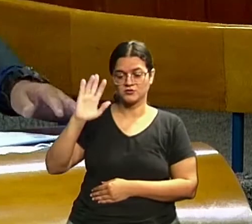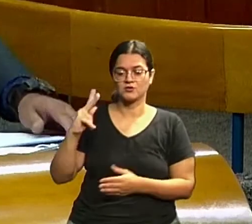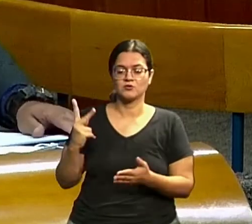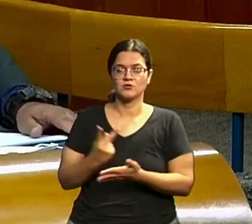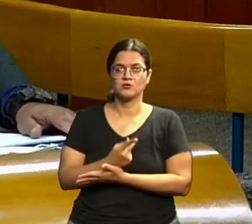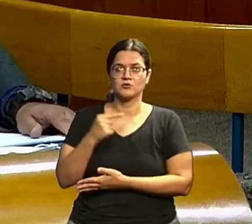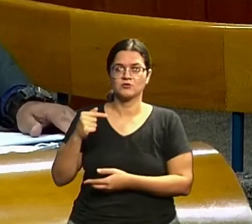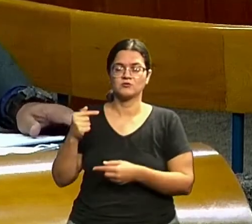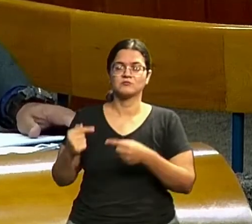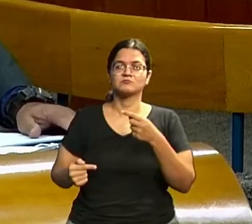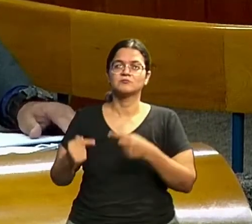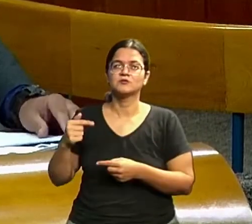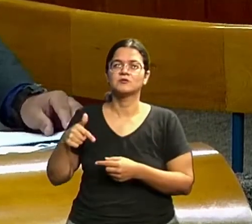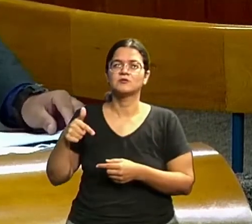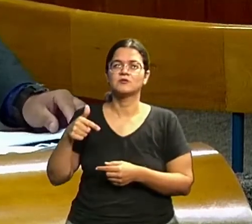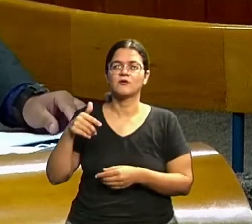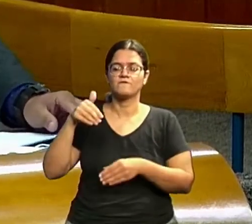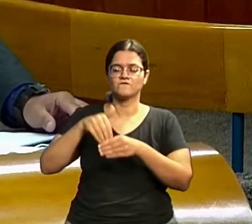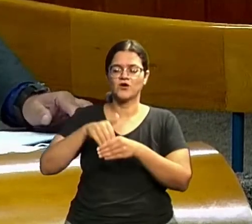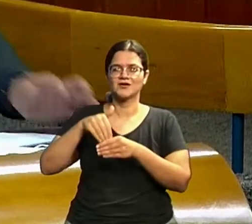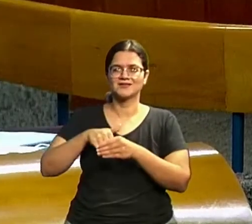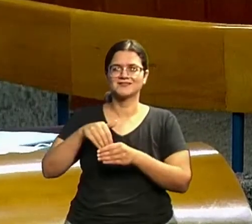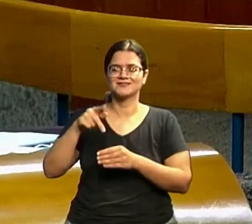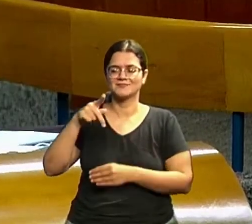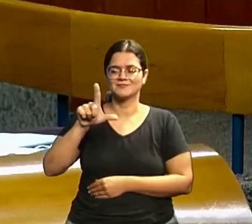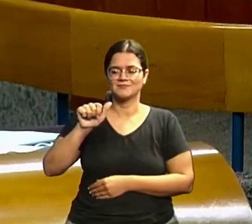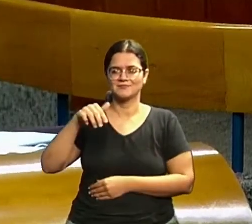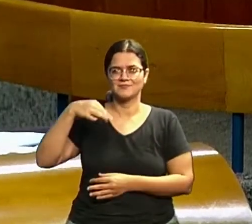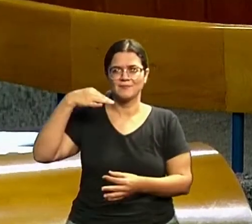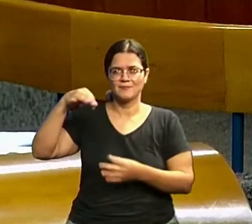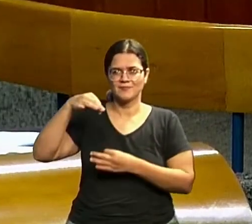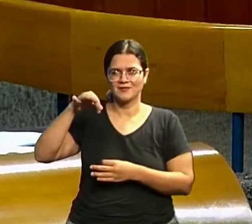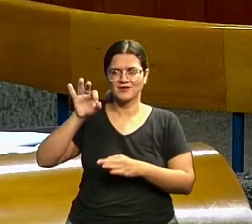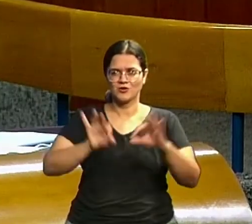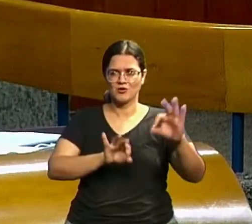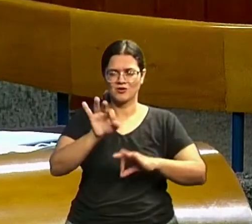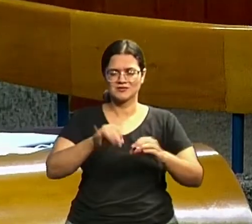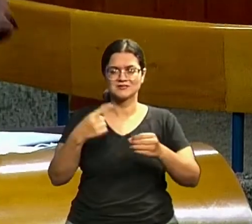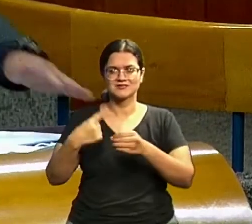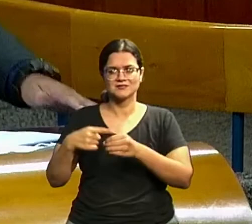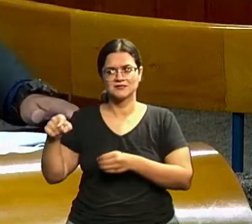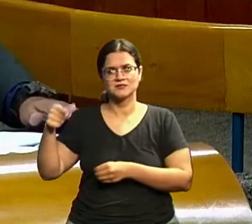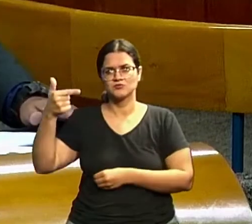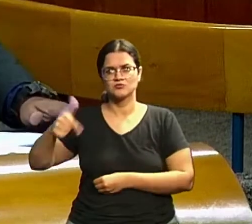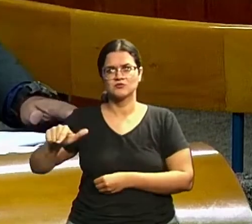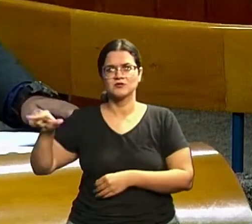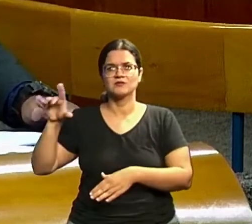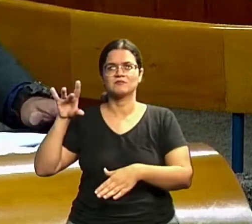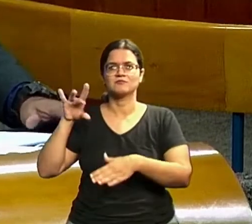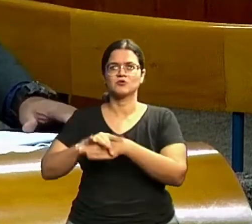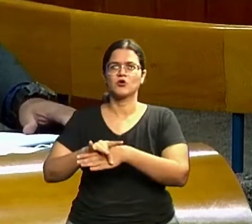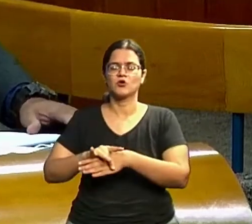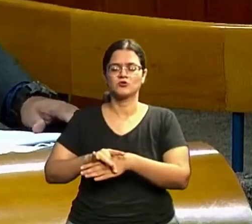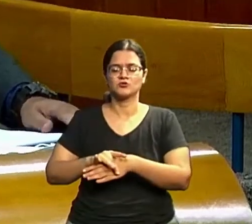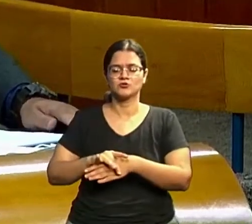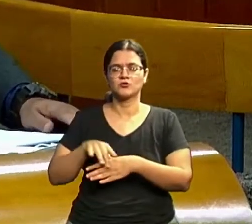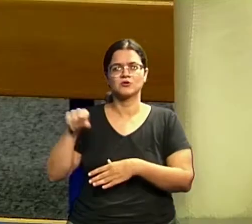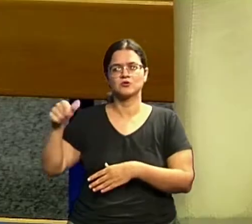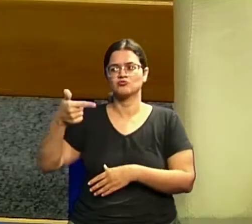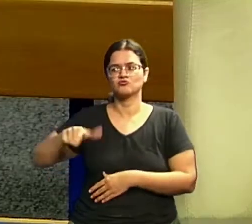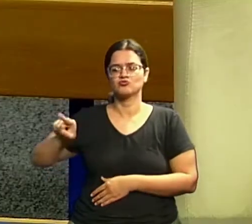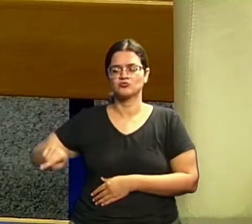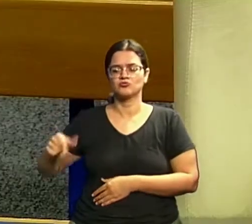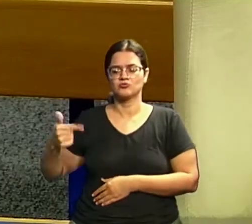aqui do plano diretor. O senhor estava cometido Covid, não estava presente. E eu queria pedir desculpa que você não estava aqui, fiz uma